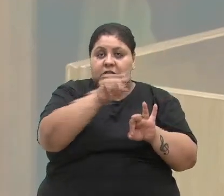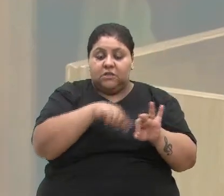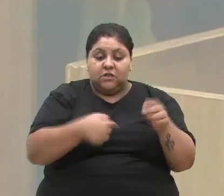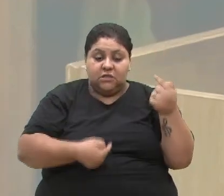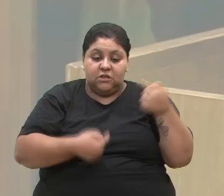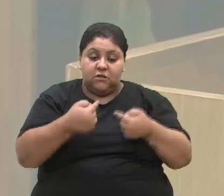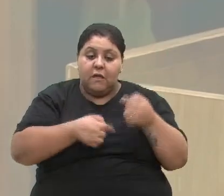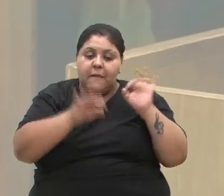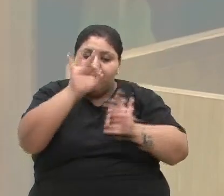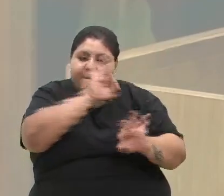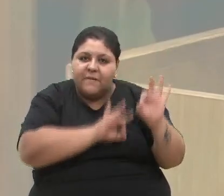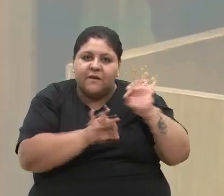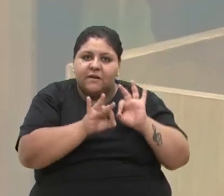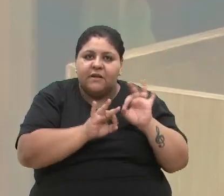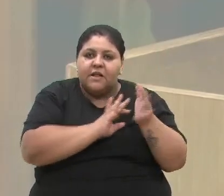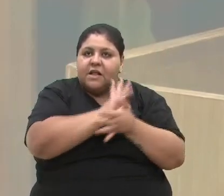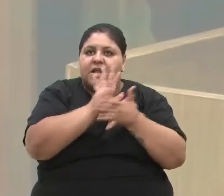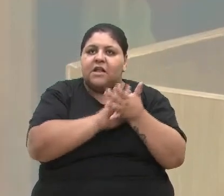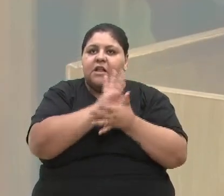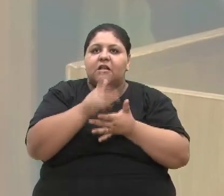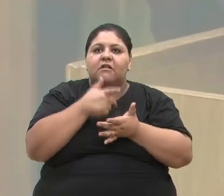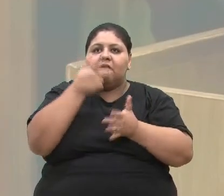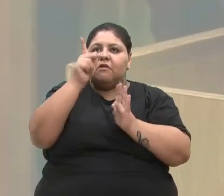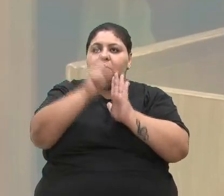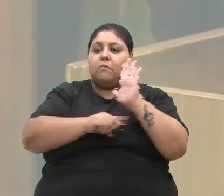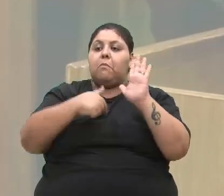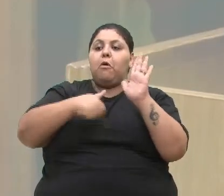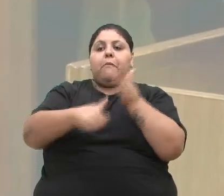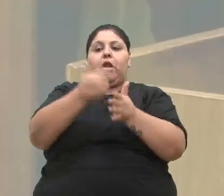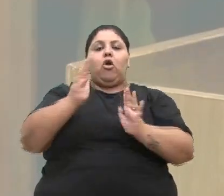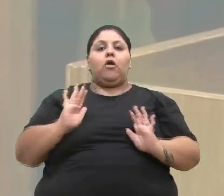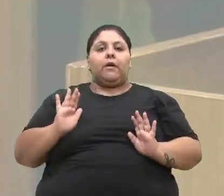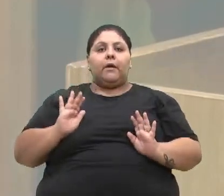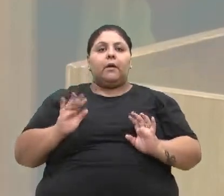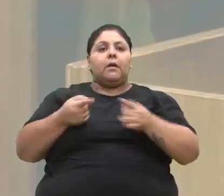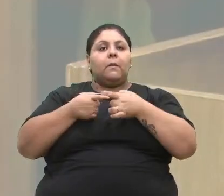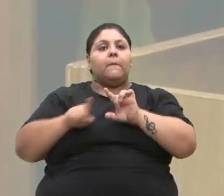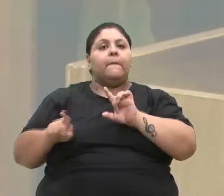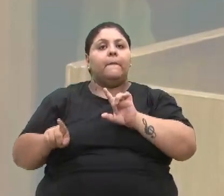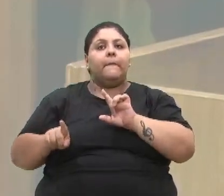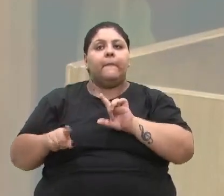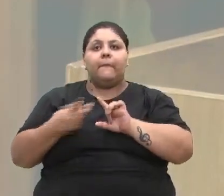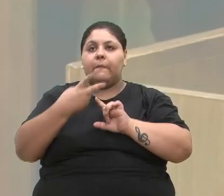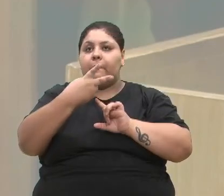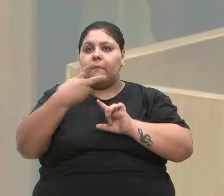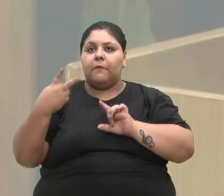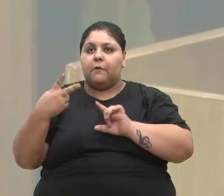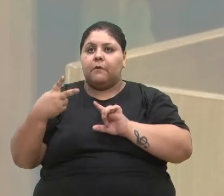e aperfeiçoar. Ninguém disse que o meu projeto é o melhor. Mas, com mais 22